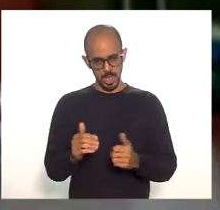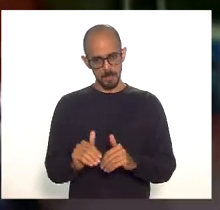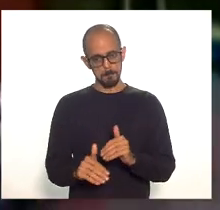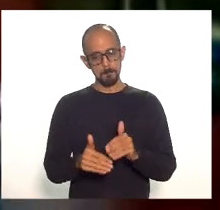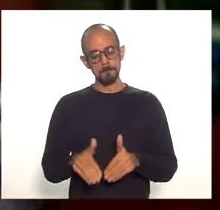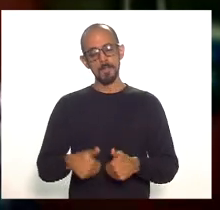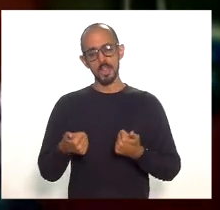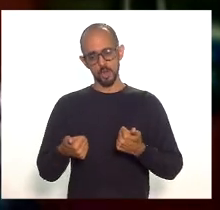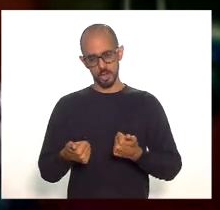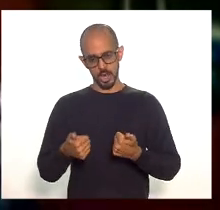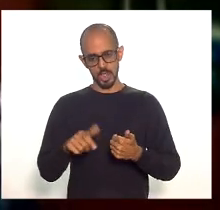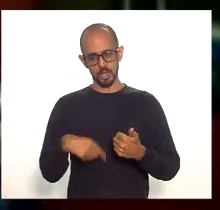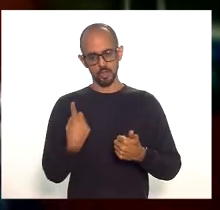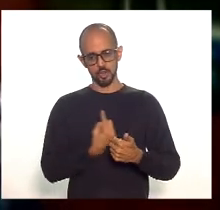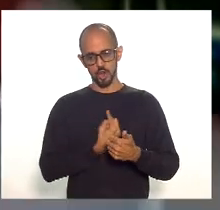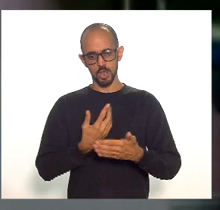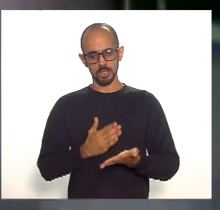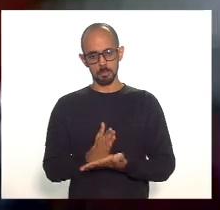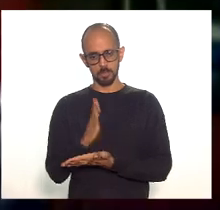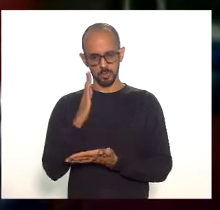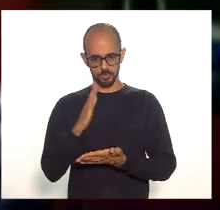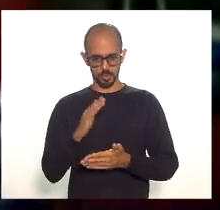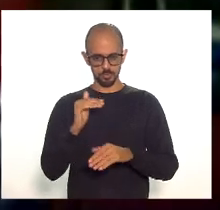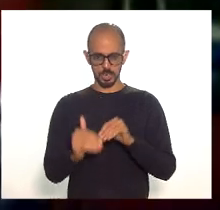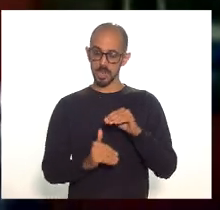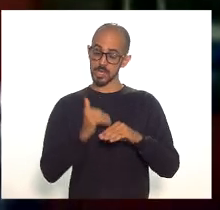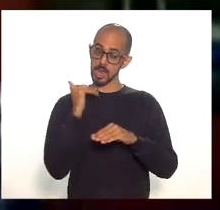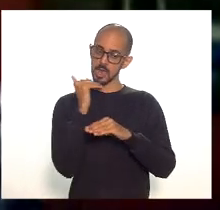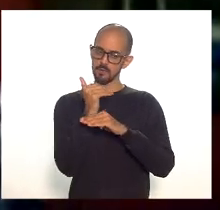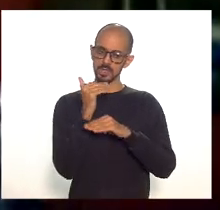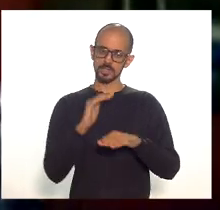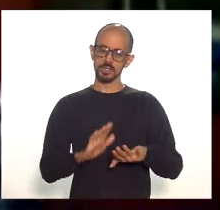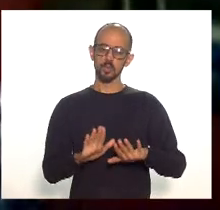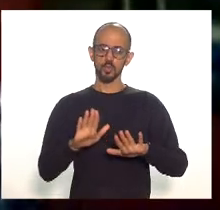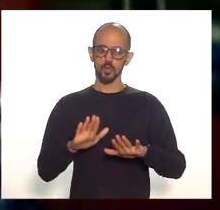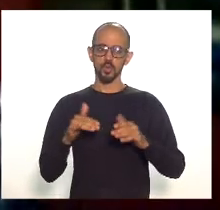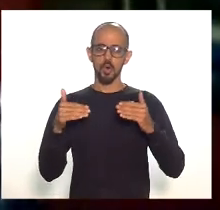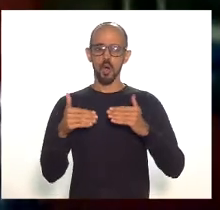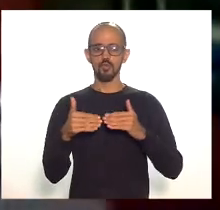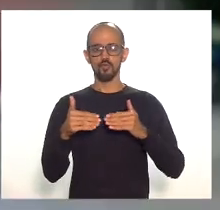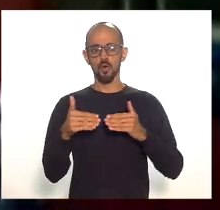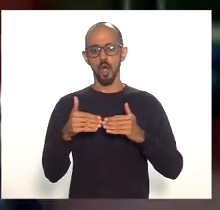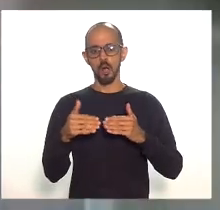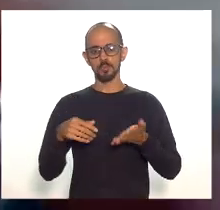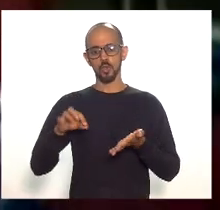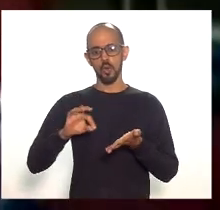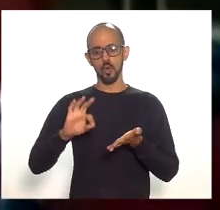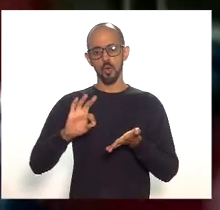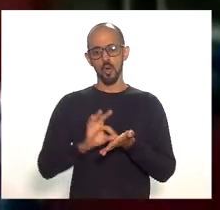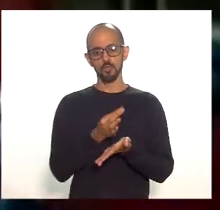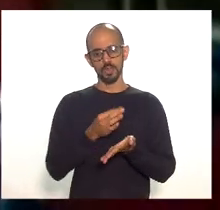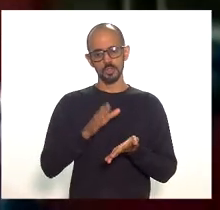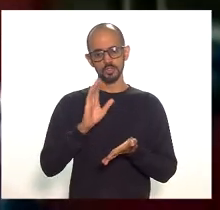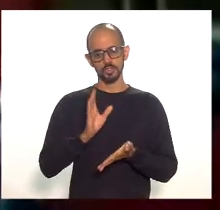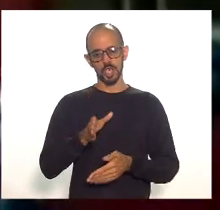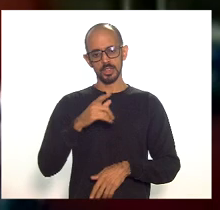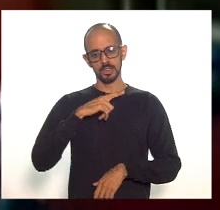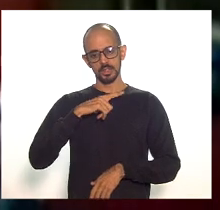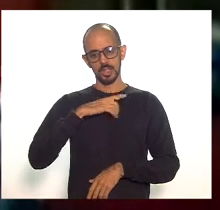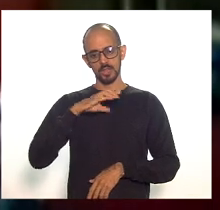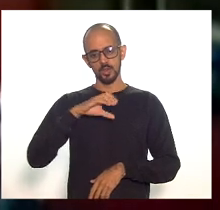E nós aprovamos perfeitamente essa elevação do patamar de acordo com convênios já federal, lá do CONFAS,